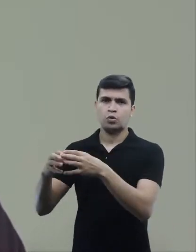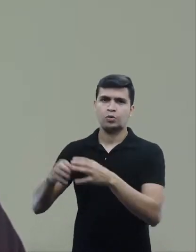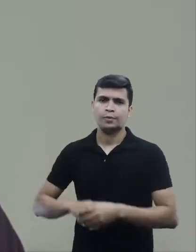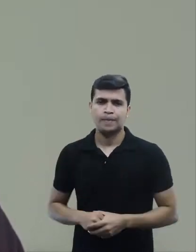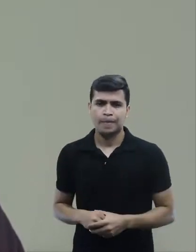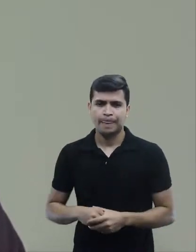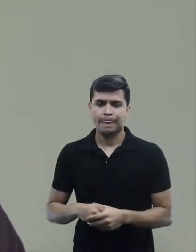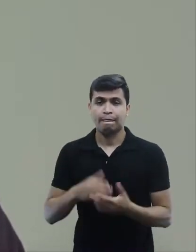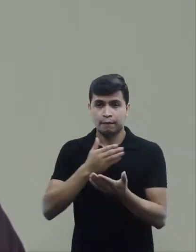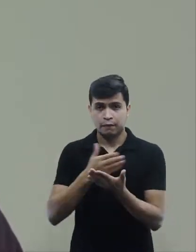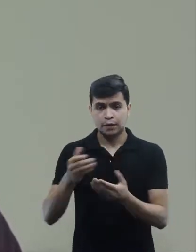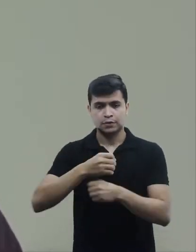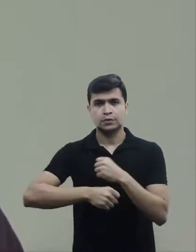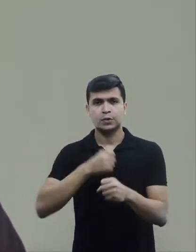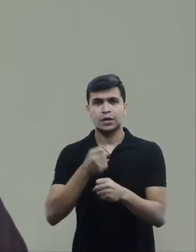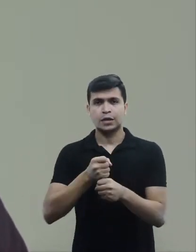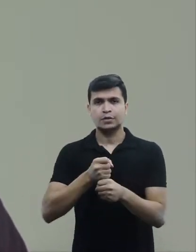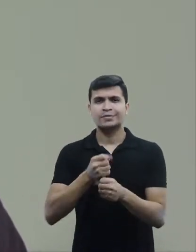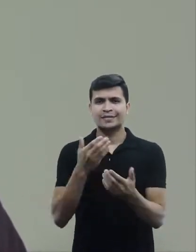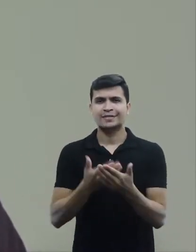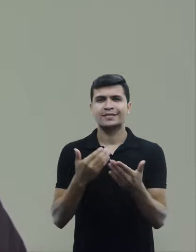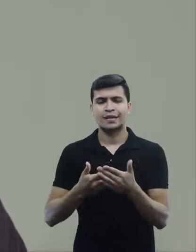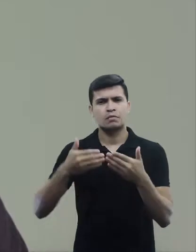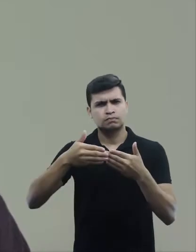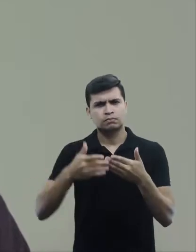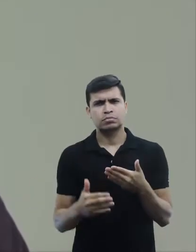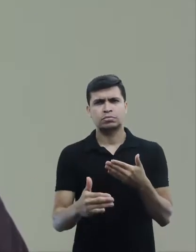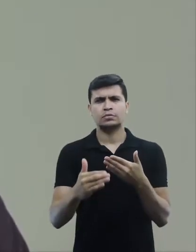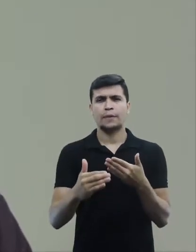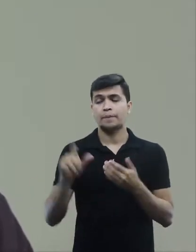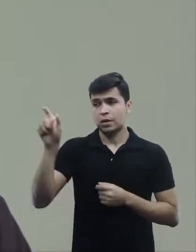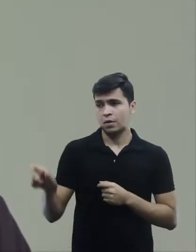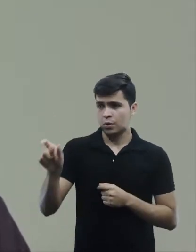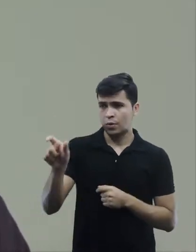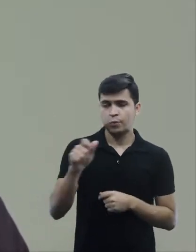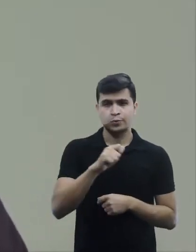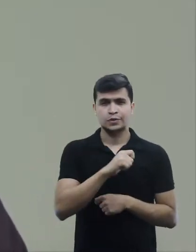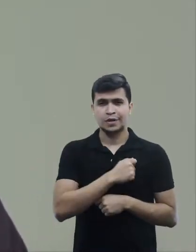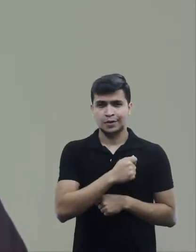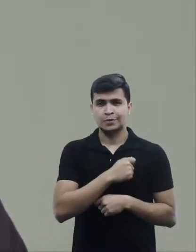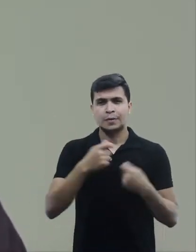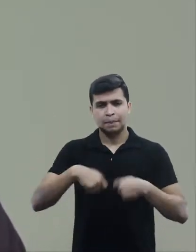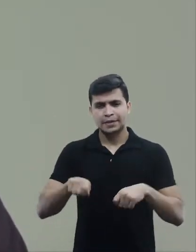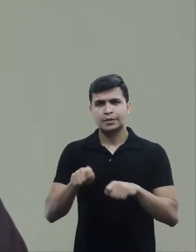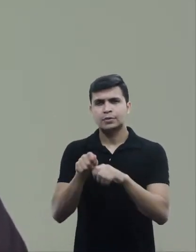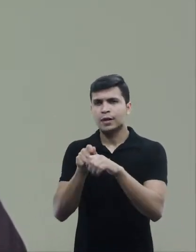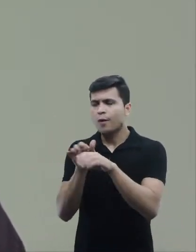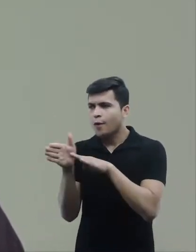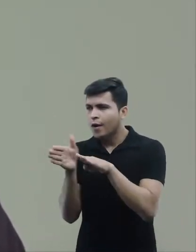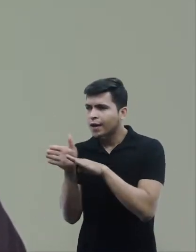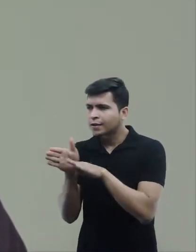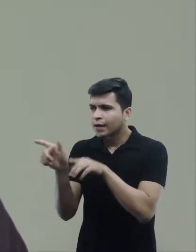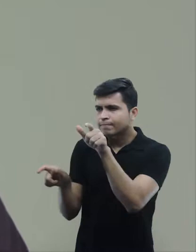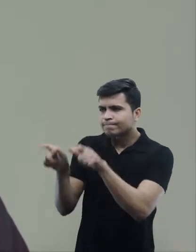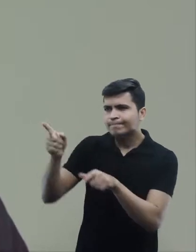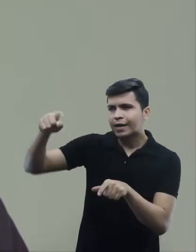Paralelamente, ainda no início do período letivo, os estudantes devem ser orientados a desenvolver seus projetos de vida, com